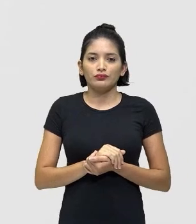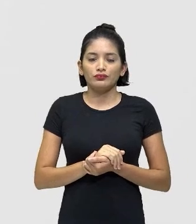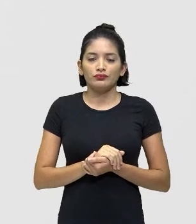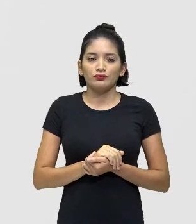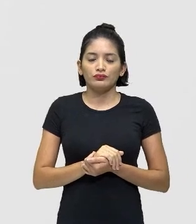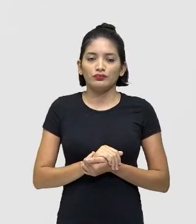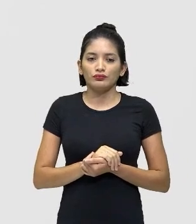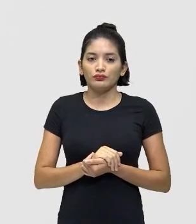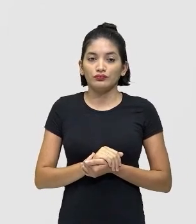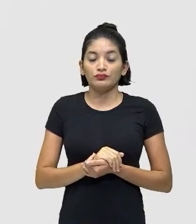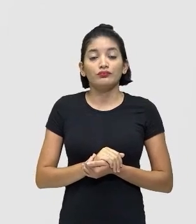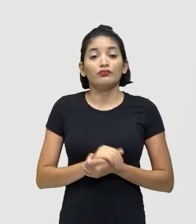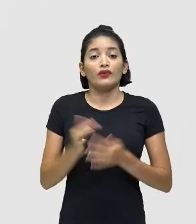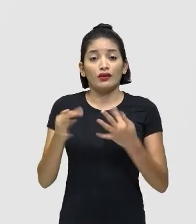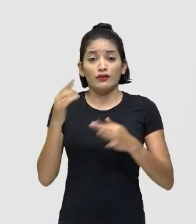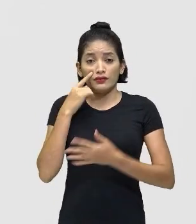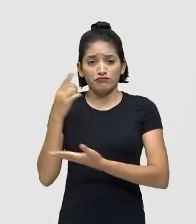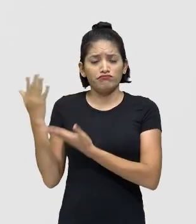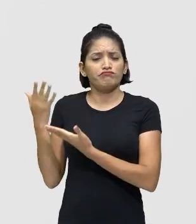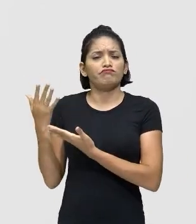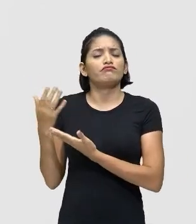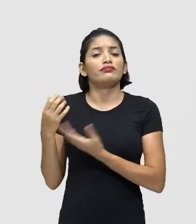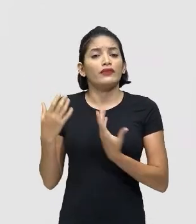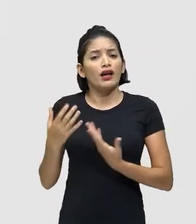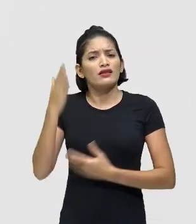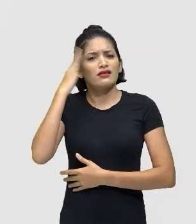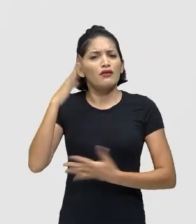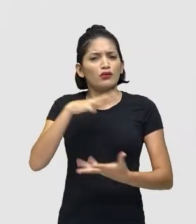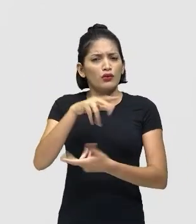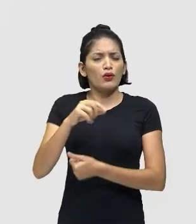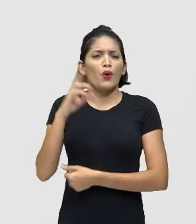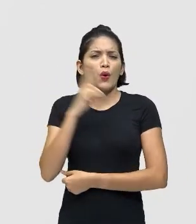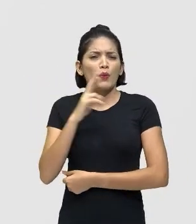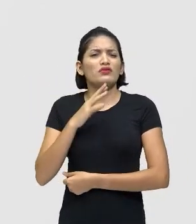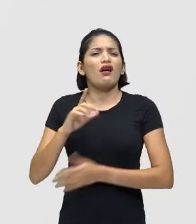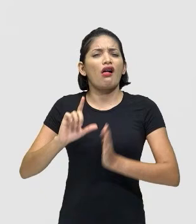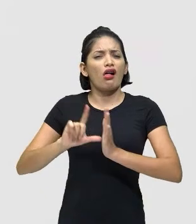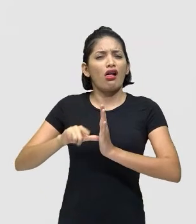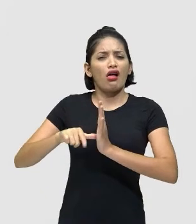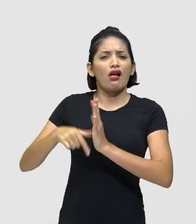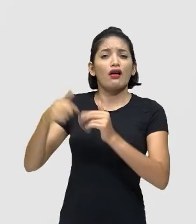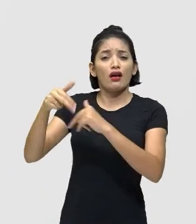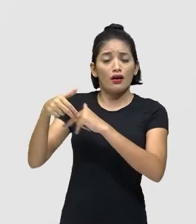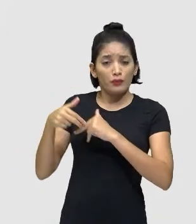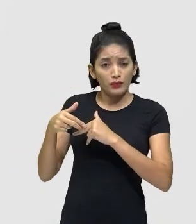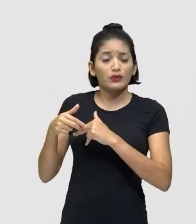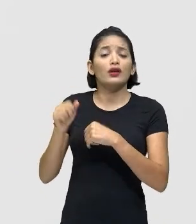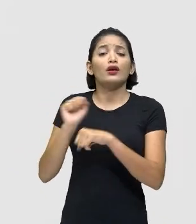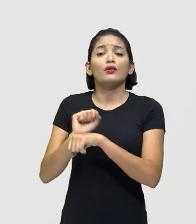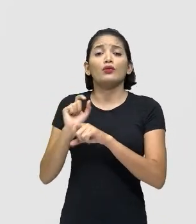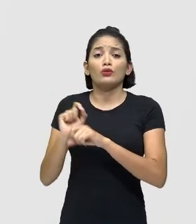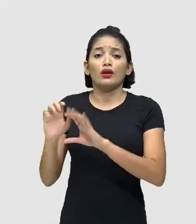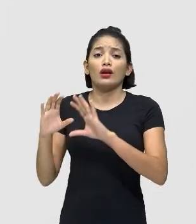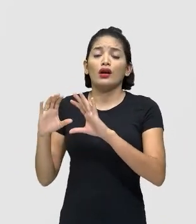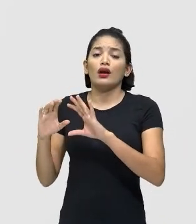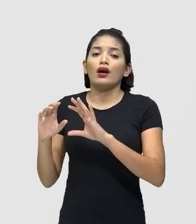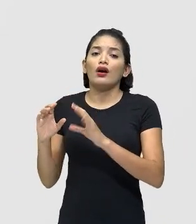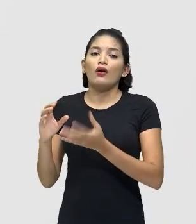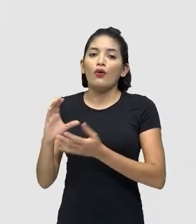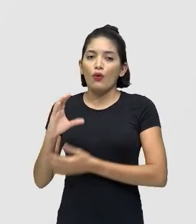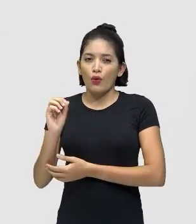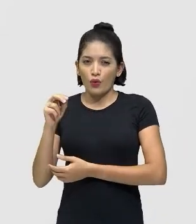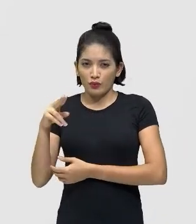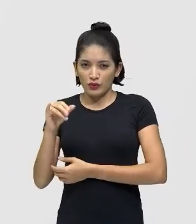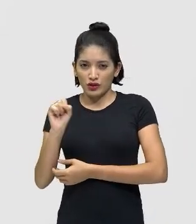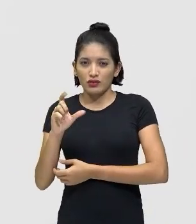vamos lá? Bem, todo mundo sabe que a Rússia é um país atrasado. Por isso podemos esperar que o comunismo tenha suas